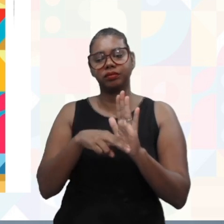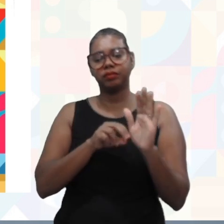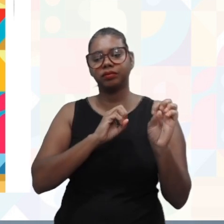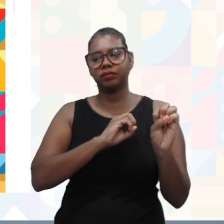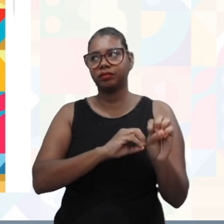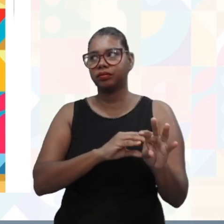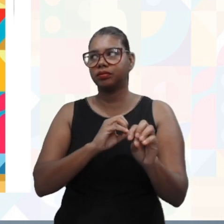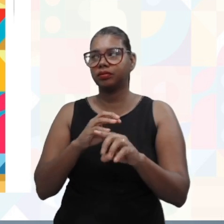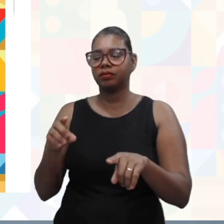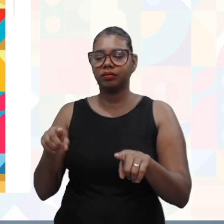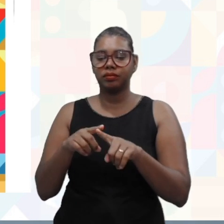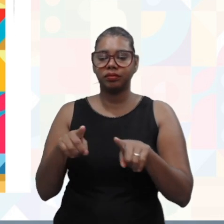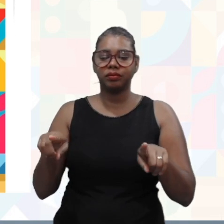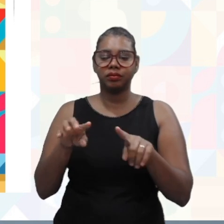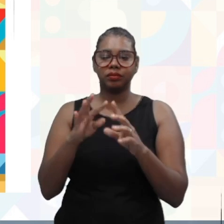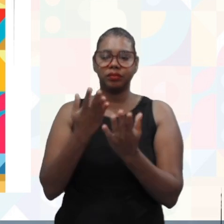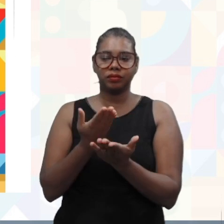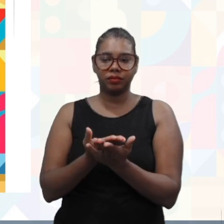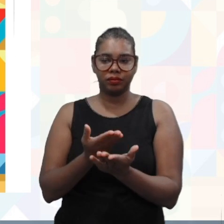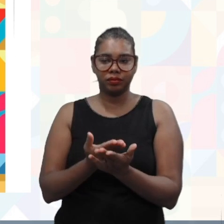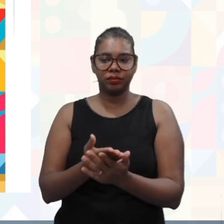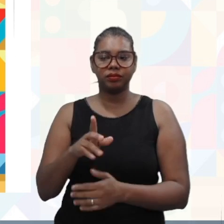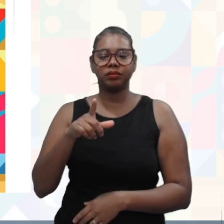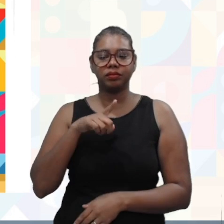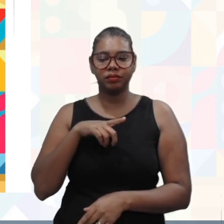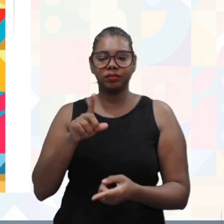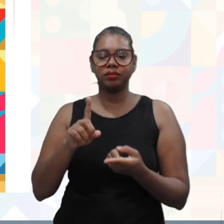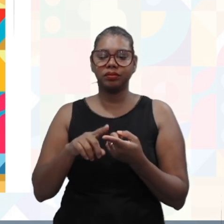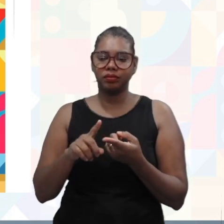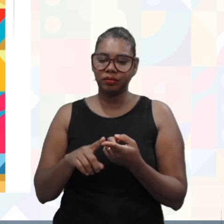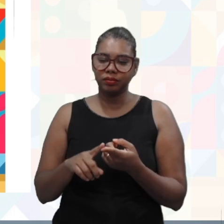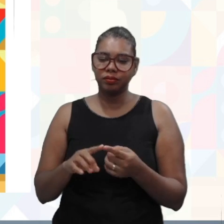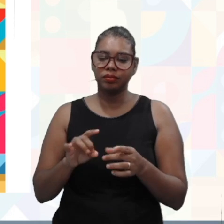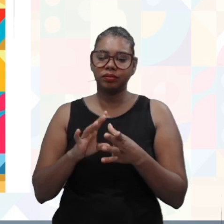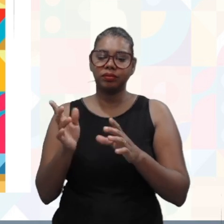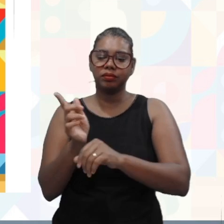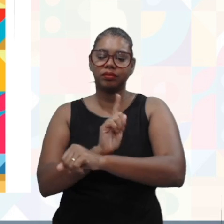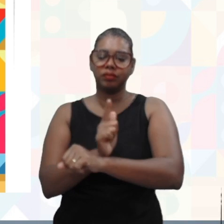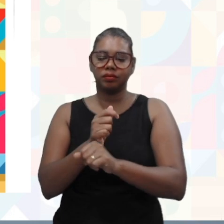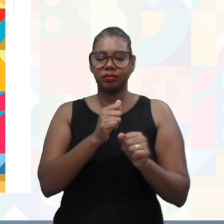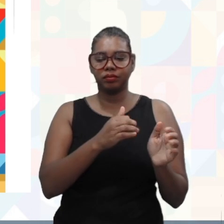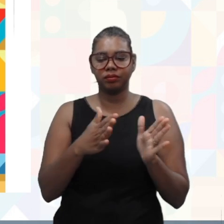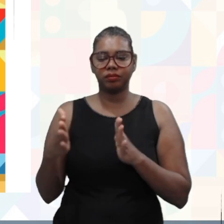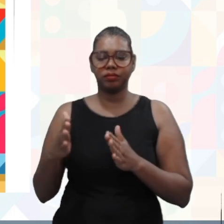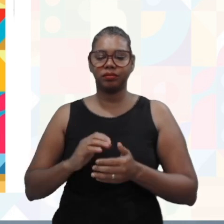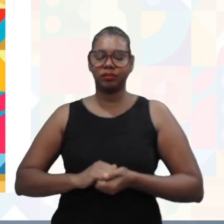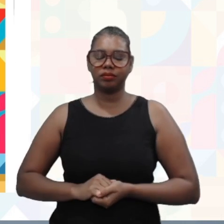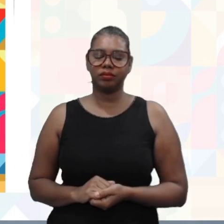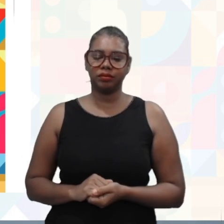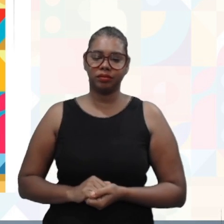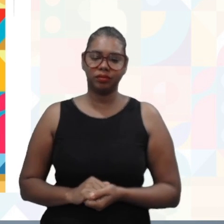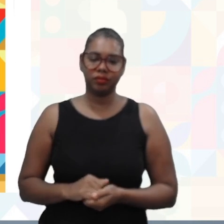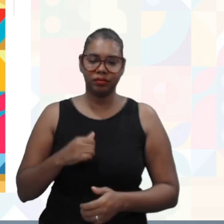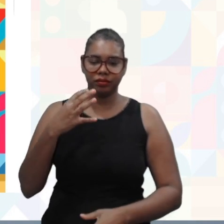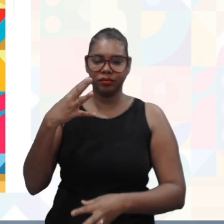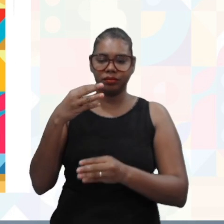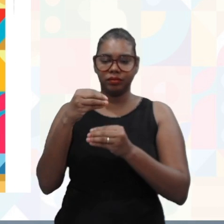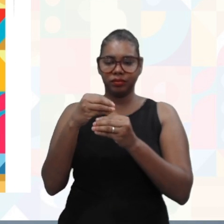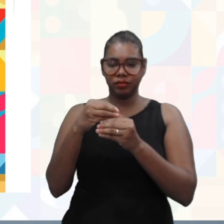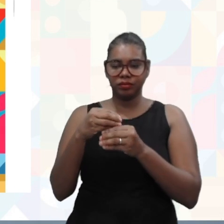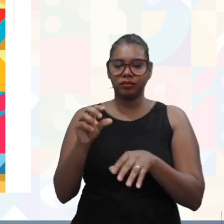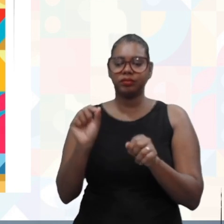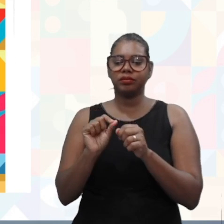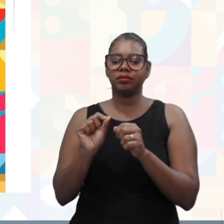educacionais, mas que a escola ela também vai ter autonomia de gestão nesse processo. Então, a construção ela também se